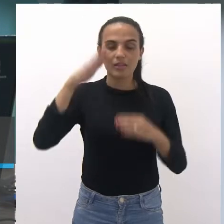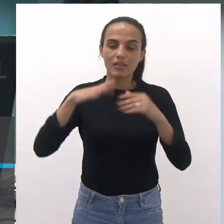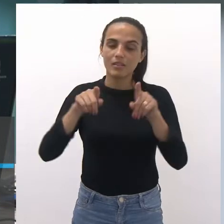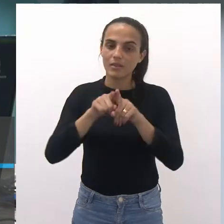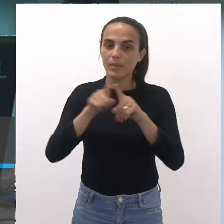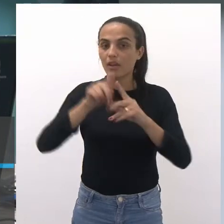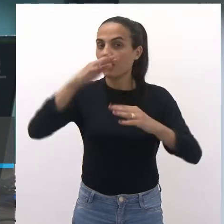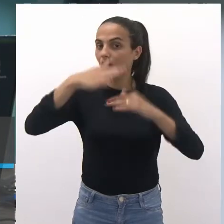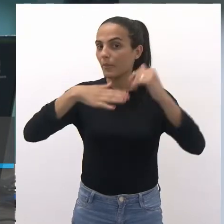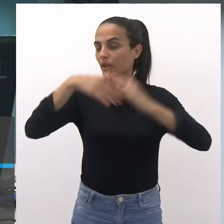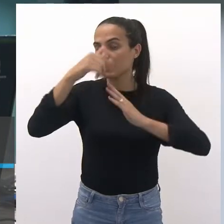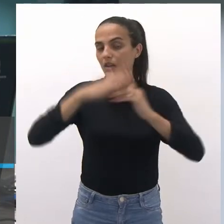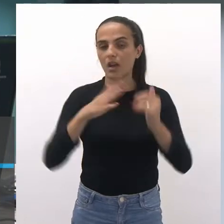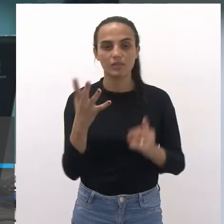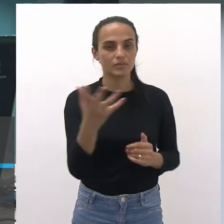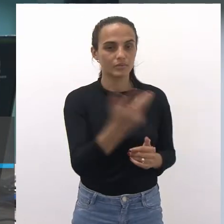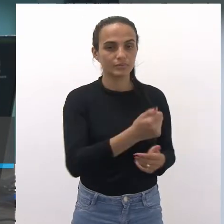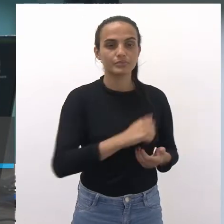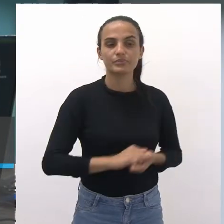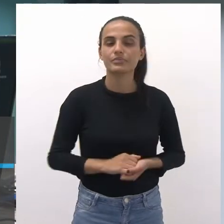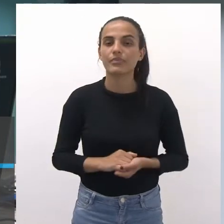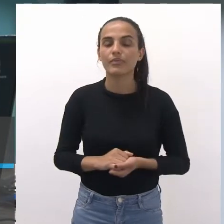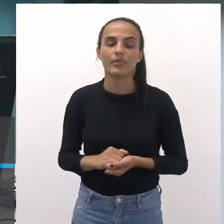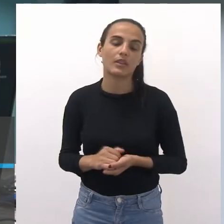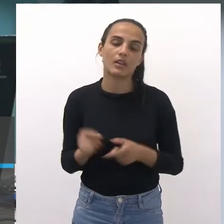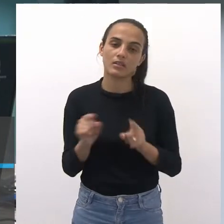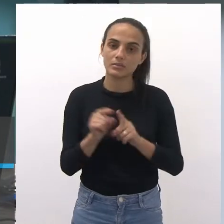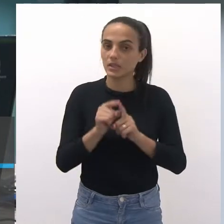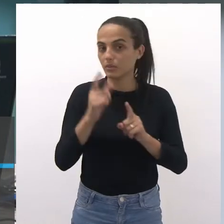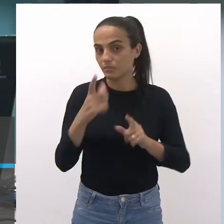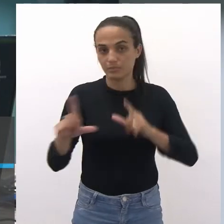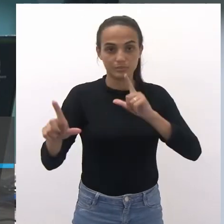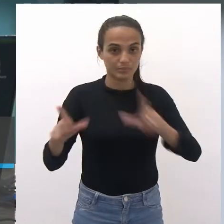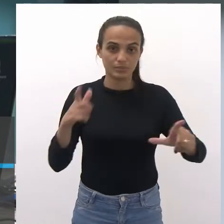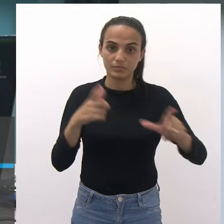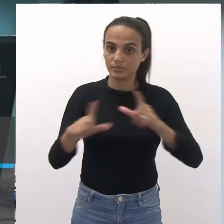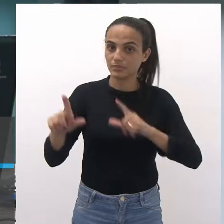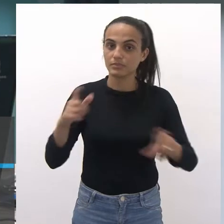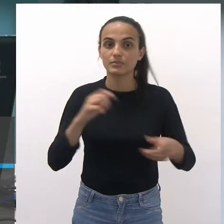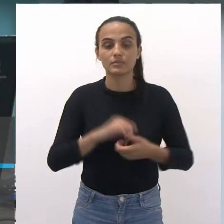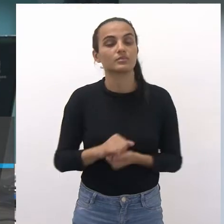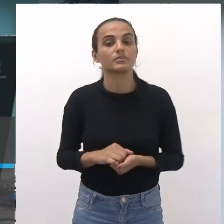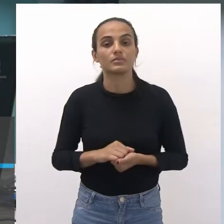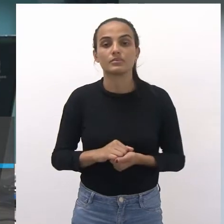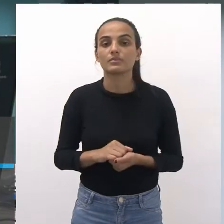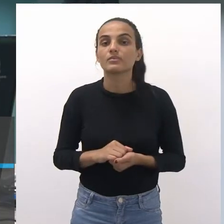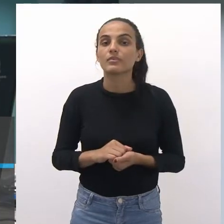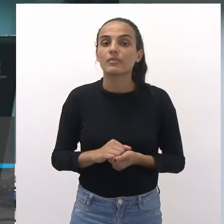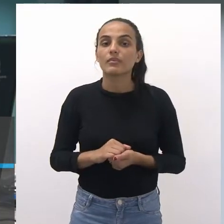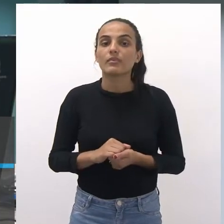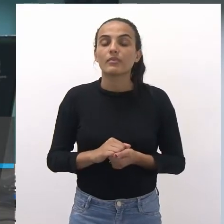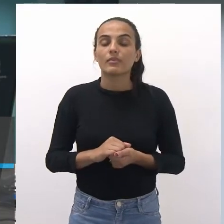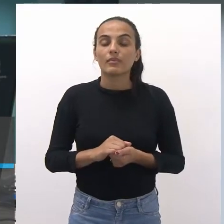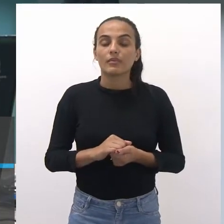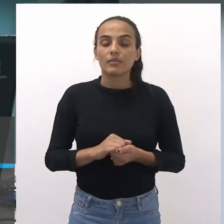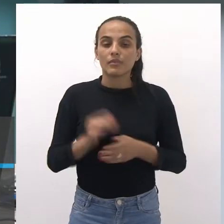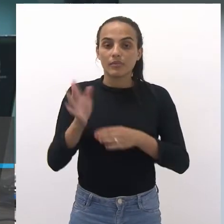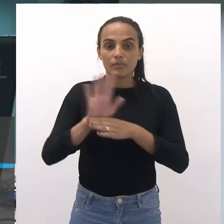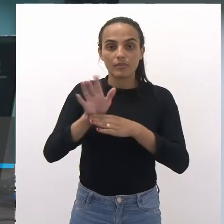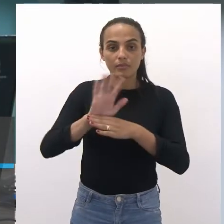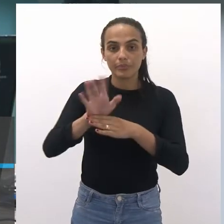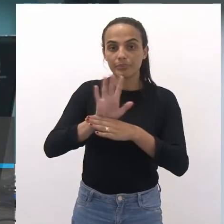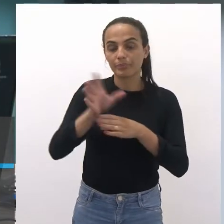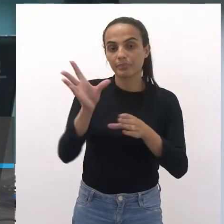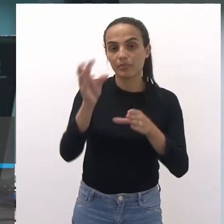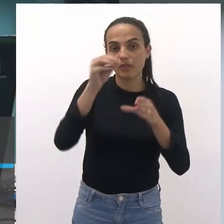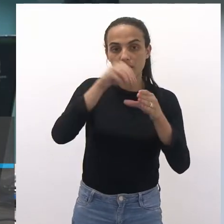mesmo extraindo outros fatores que estão ali inseridos na mensagem do vídeo. Então,